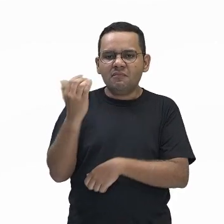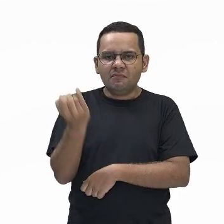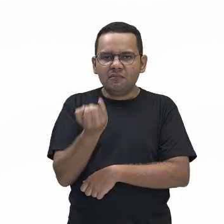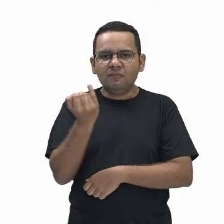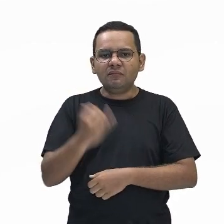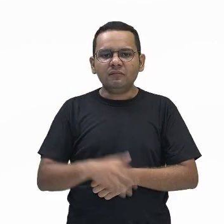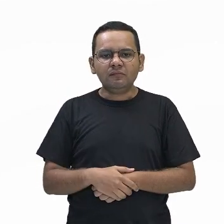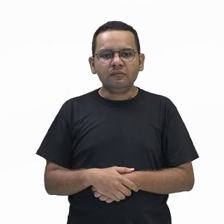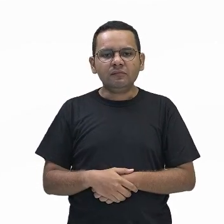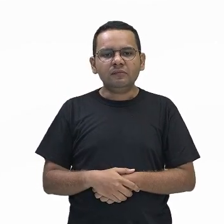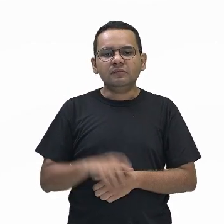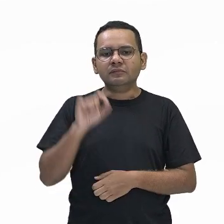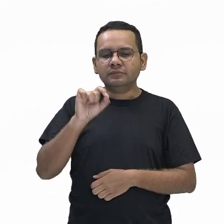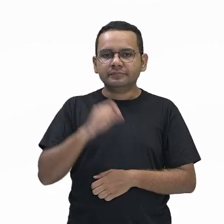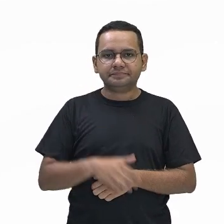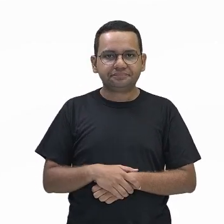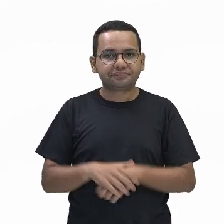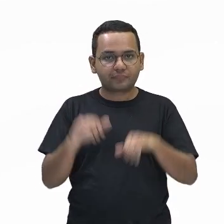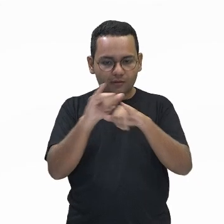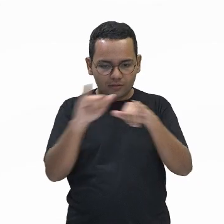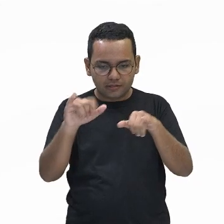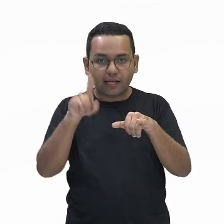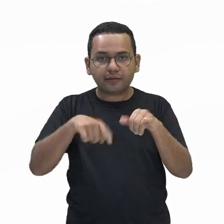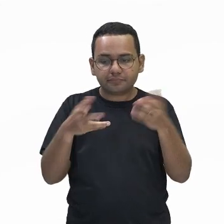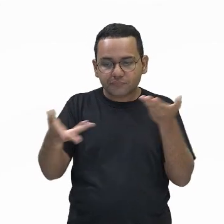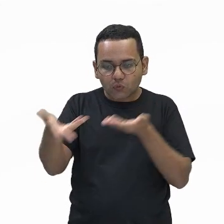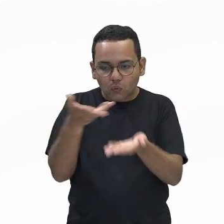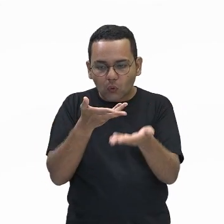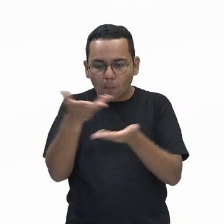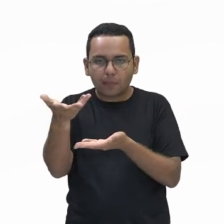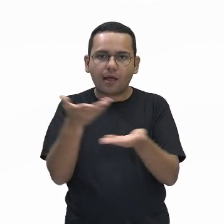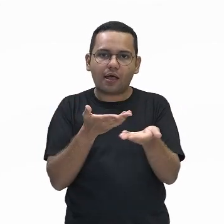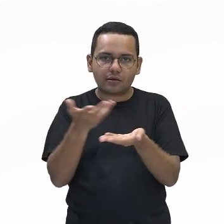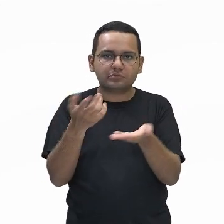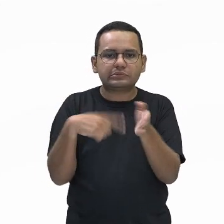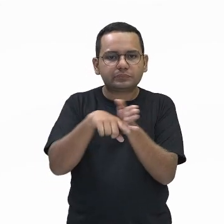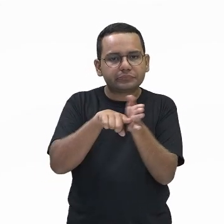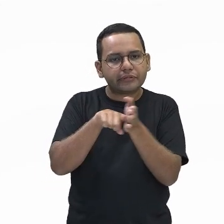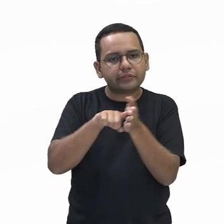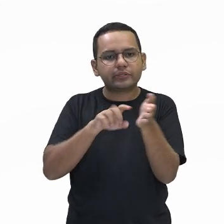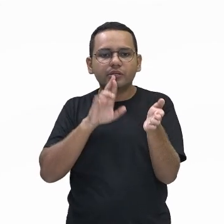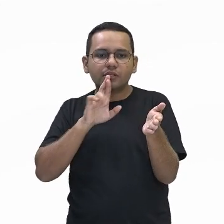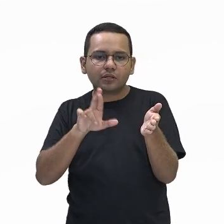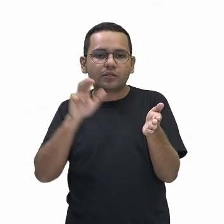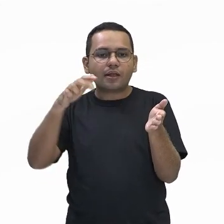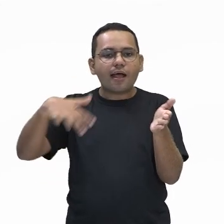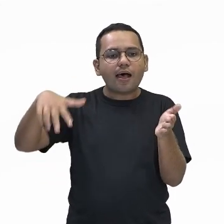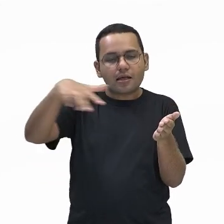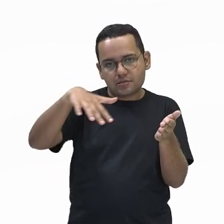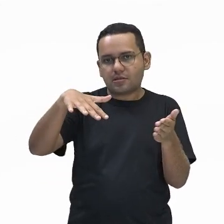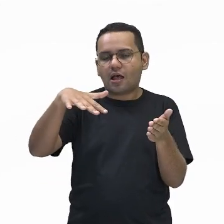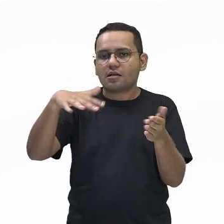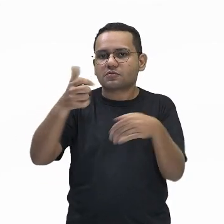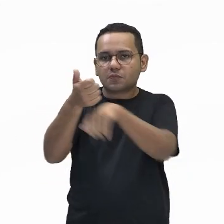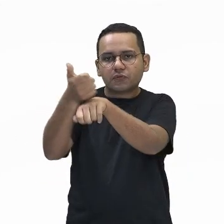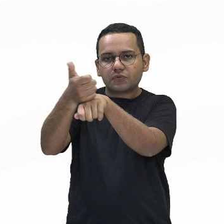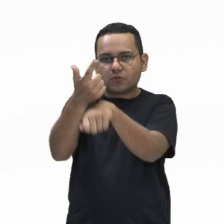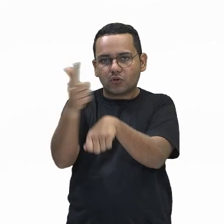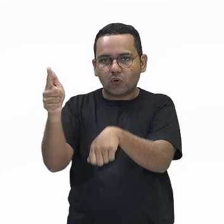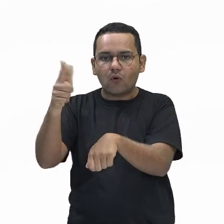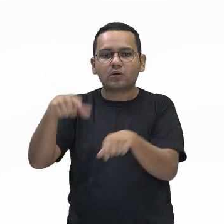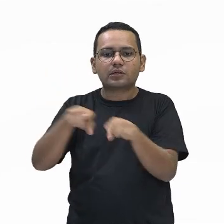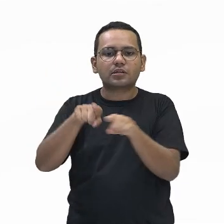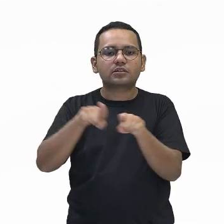para compartilhar os resultados das pesquisas com a comunidade científica e o público em